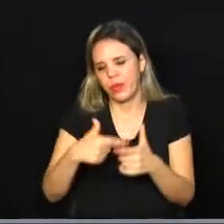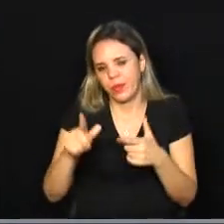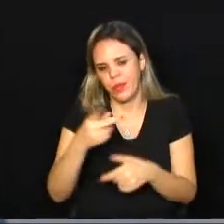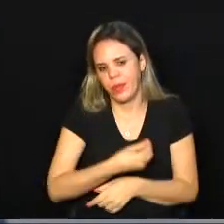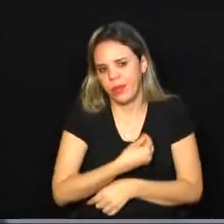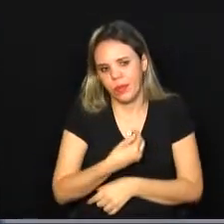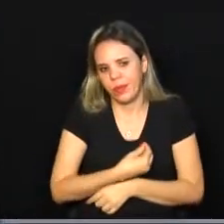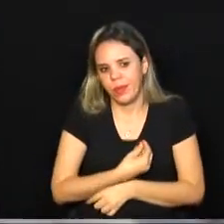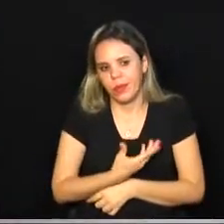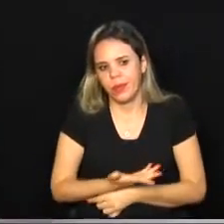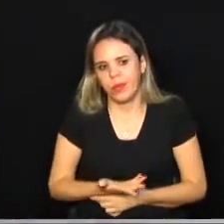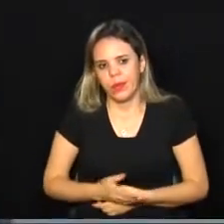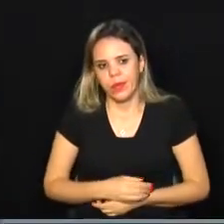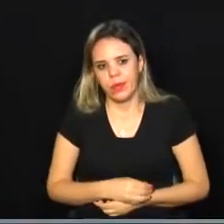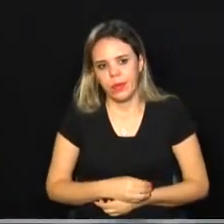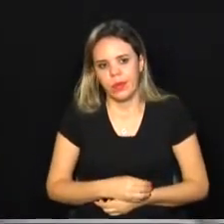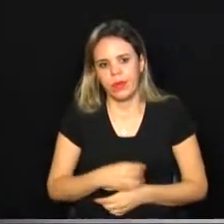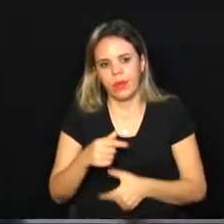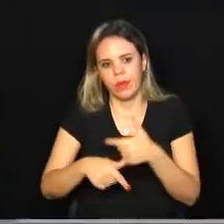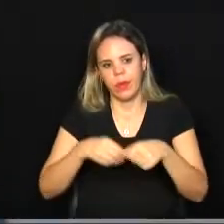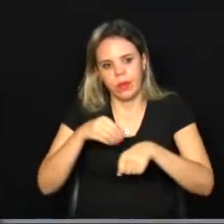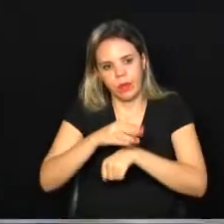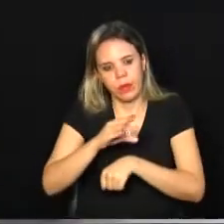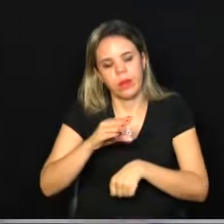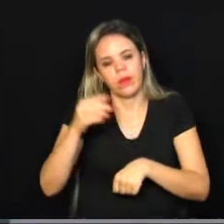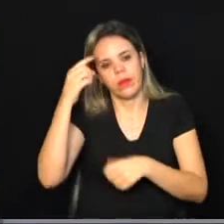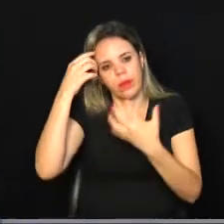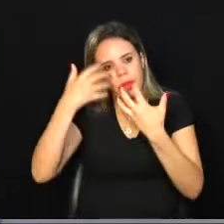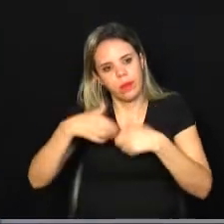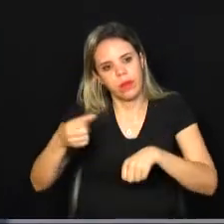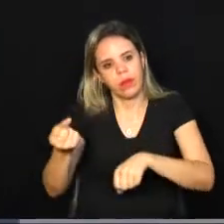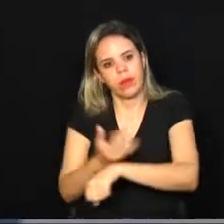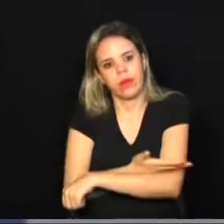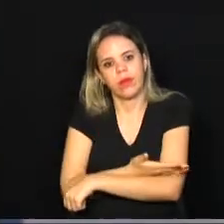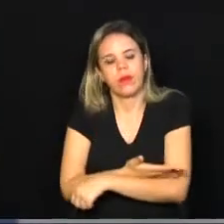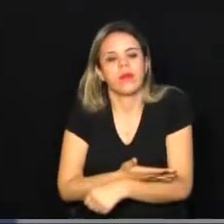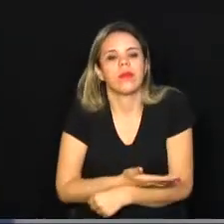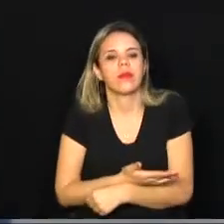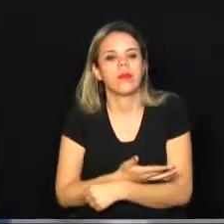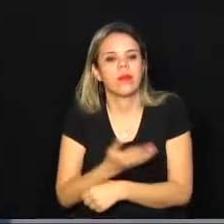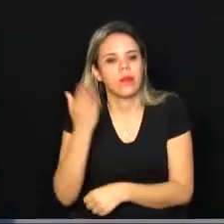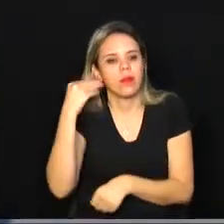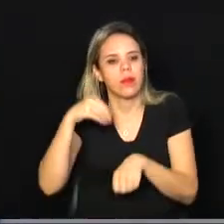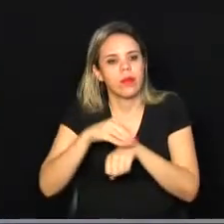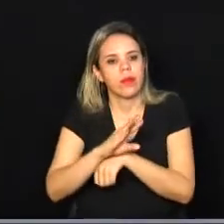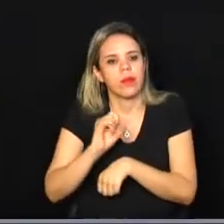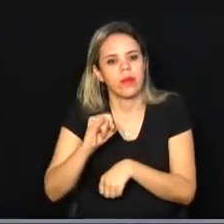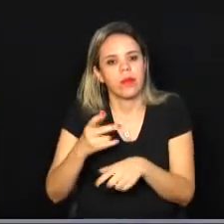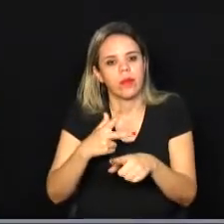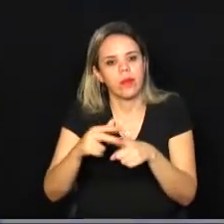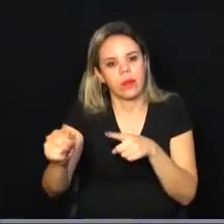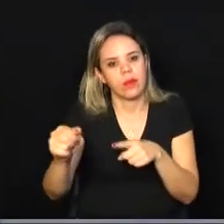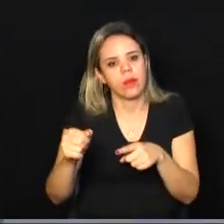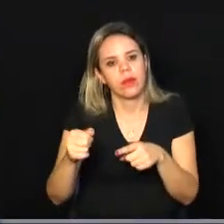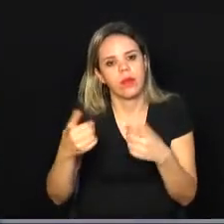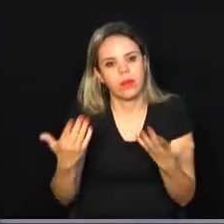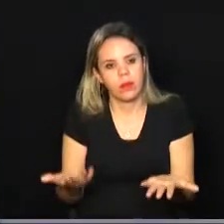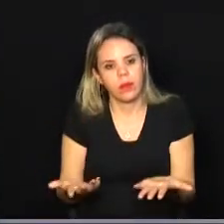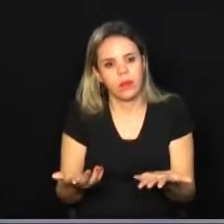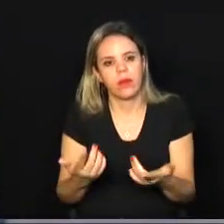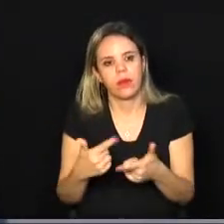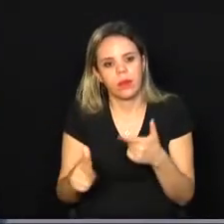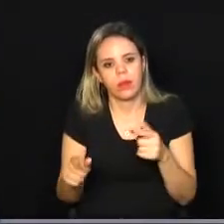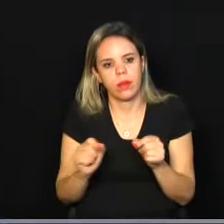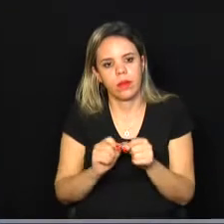vida. E aí a gente trabalha recursos mentais e emocionais para eles saberem sair dessas situações de